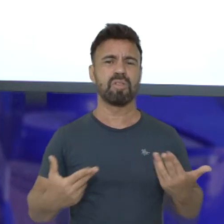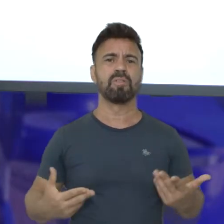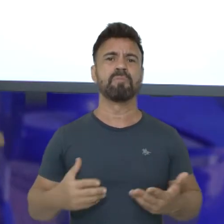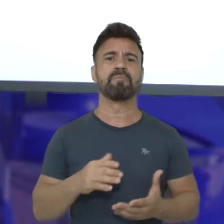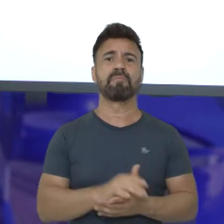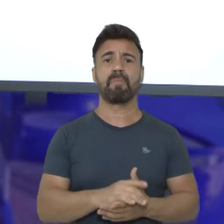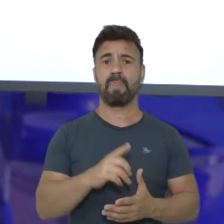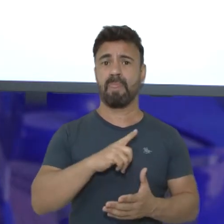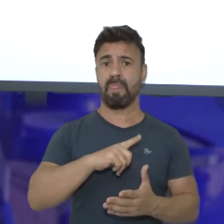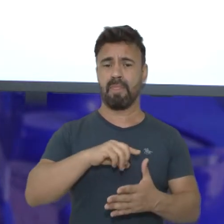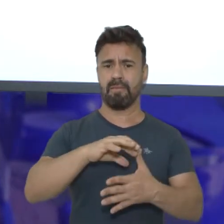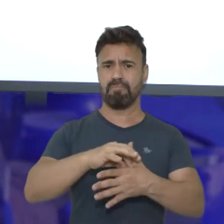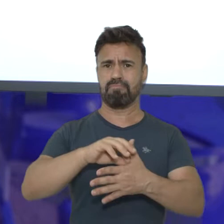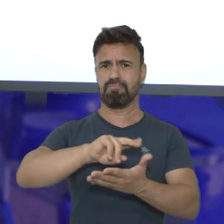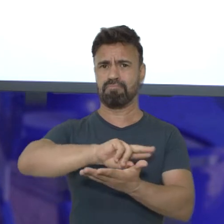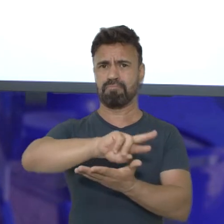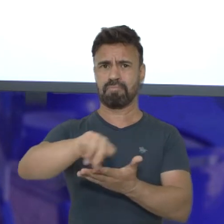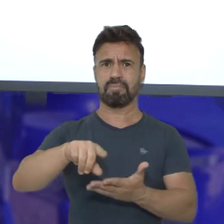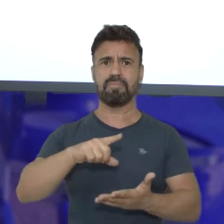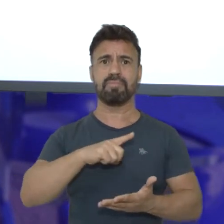outros fatores